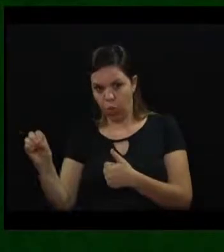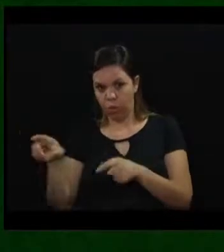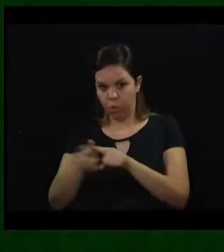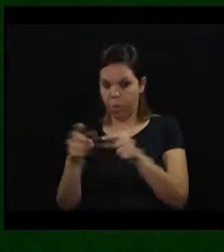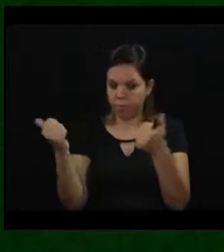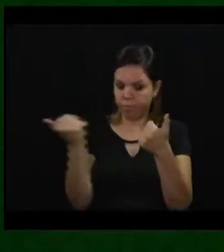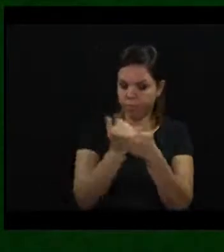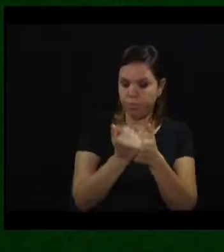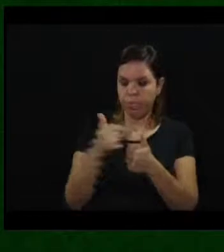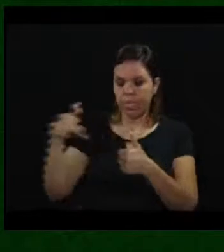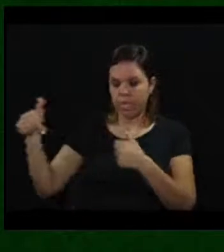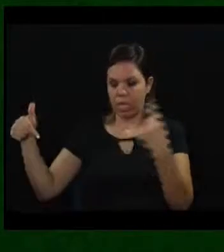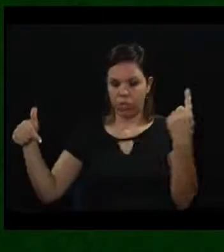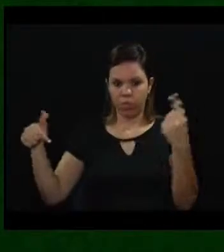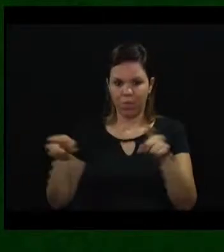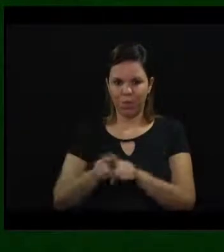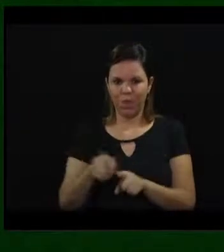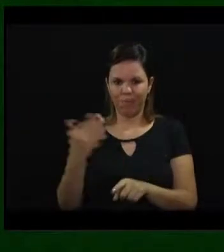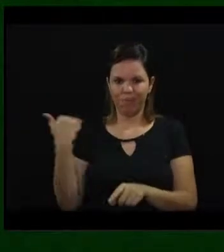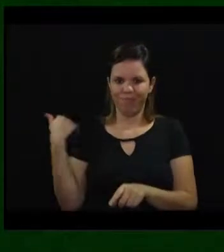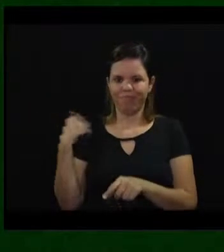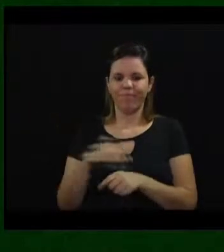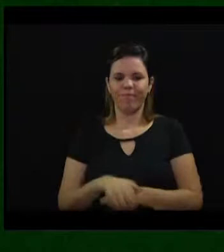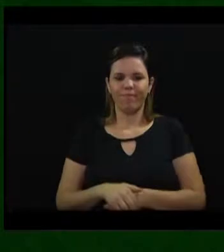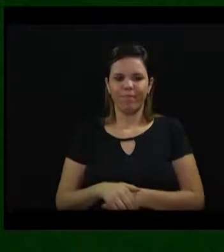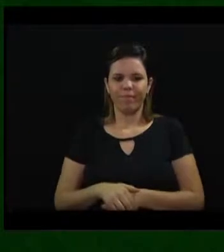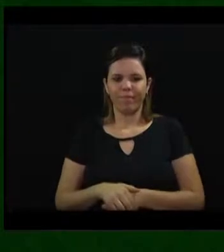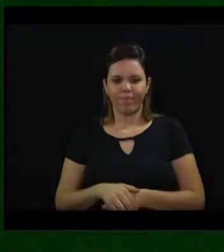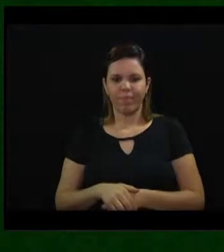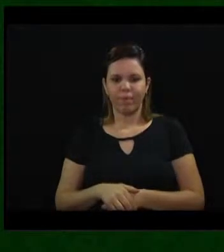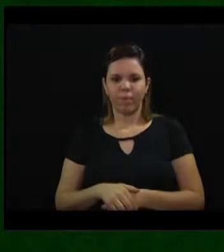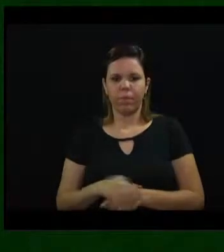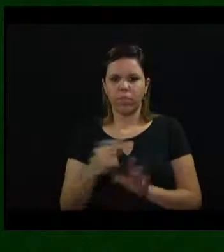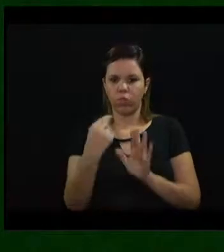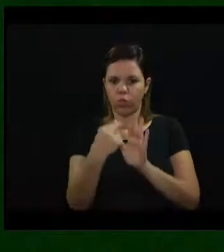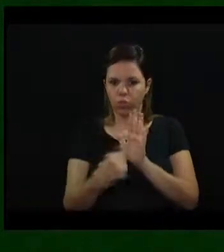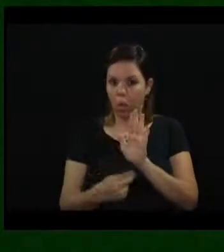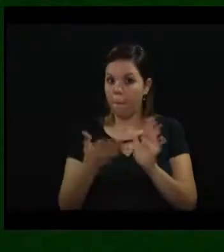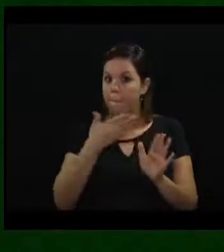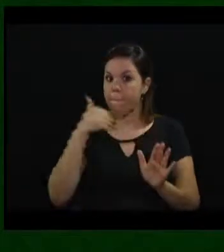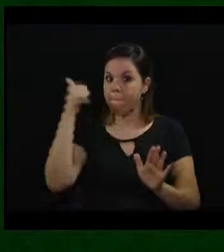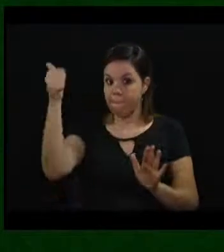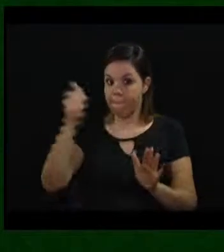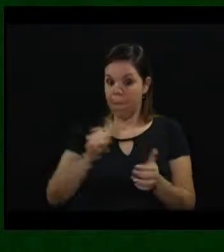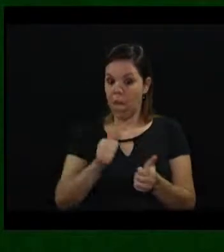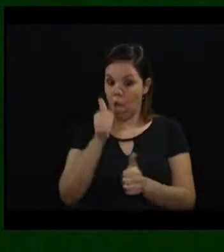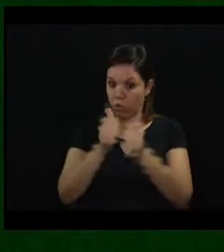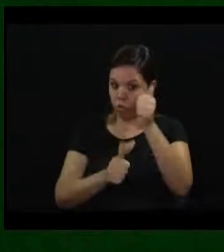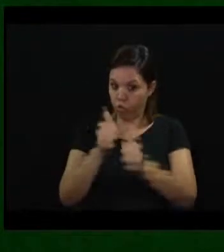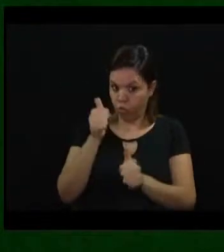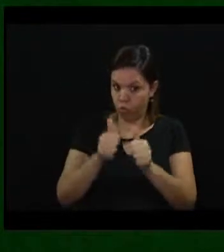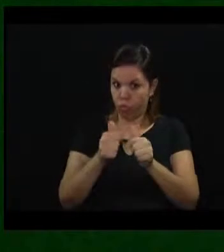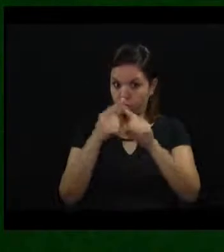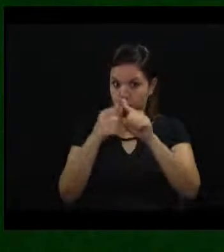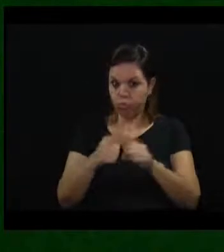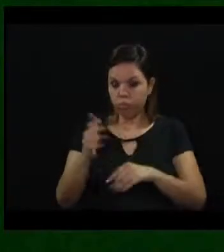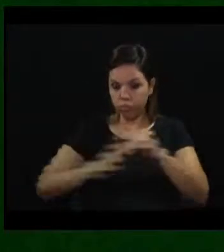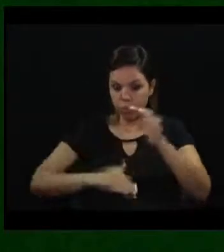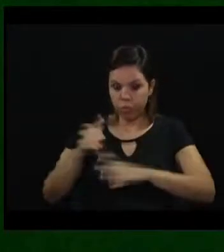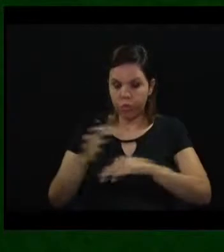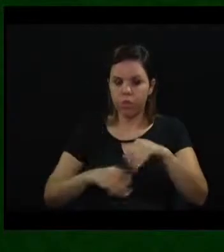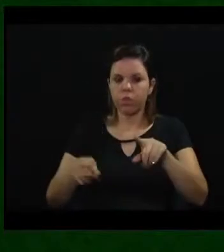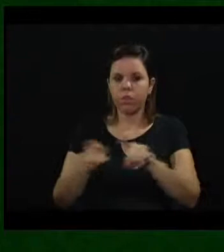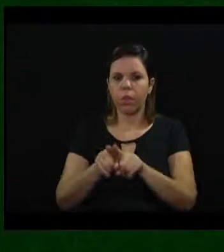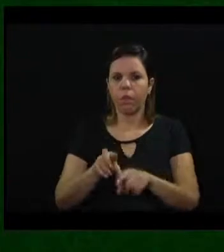lado, David Neres, centralizado Felipe Coutinho, o Richarlison, que tem sido um dos melhores jogadores da seleção, e o Roberto